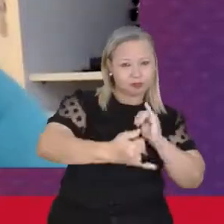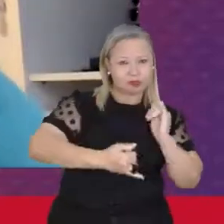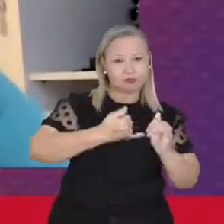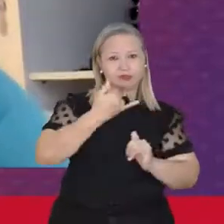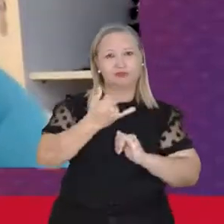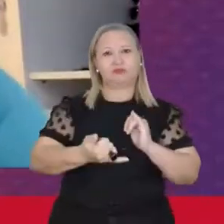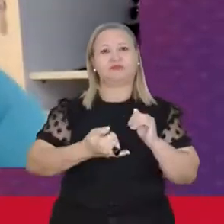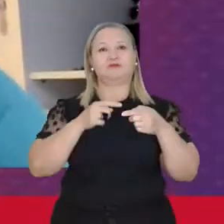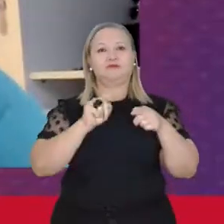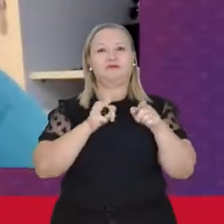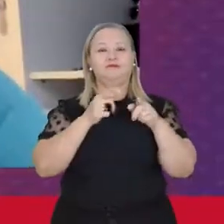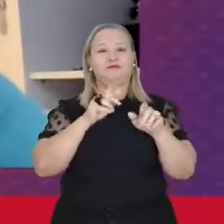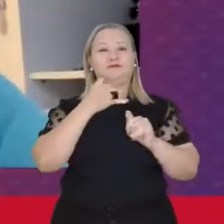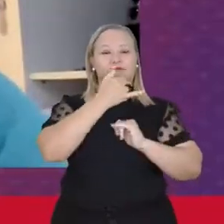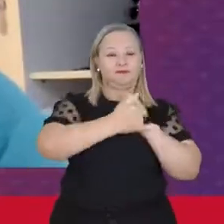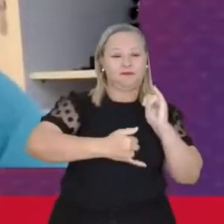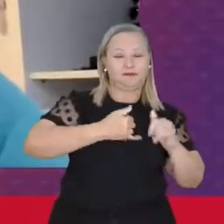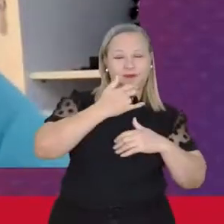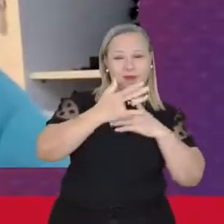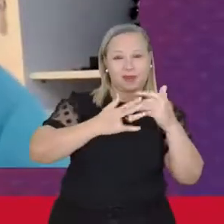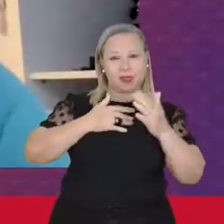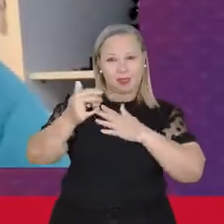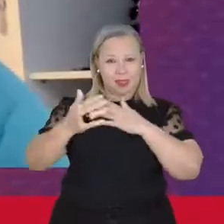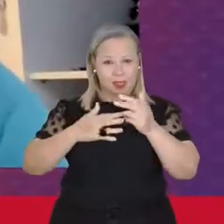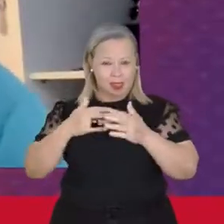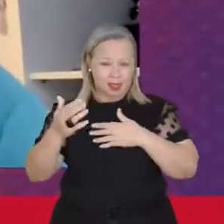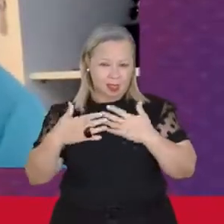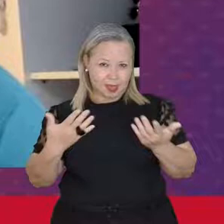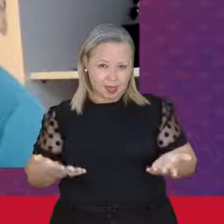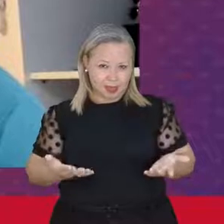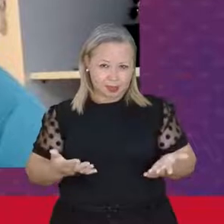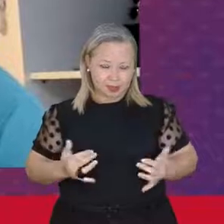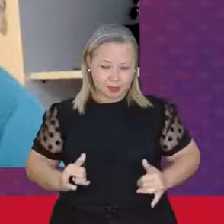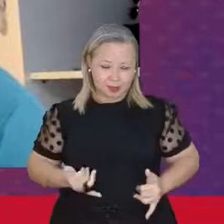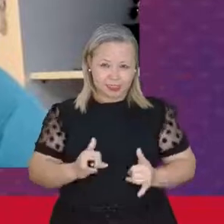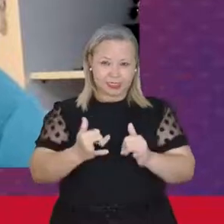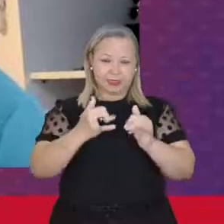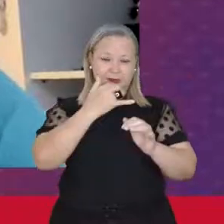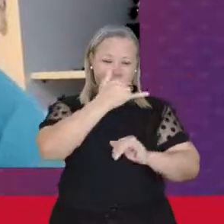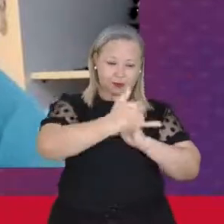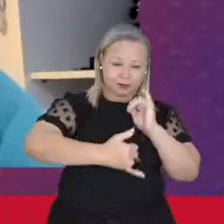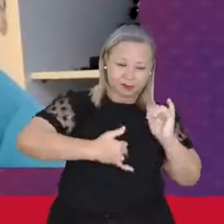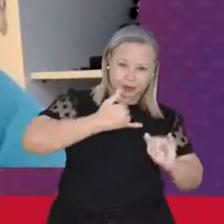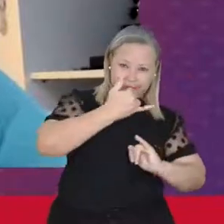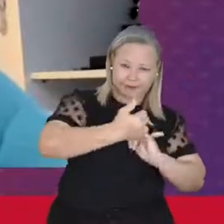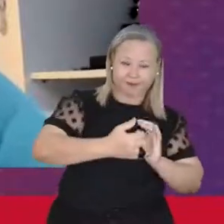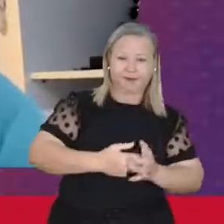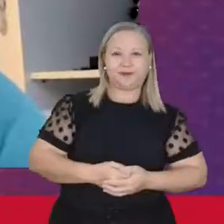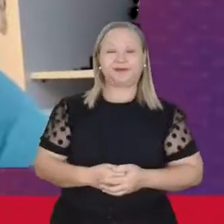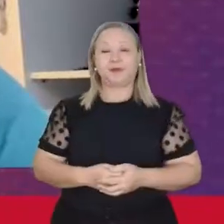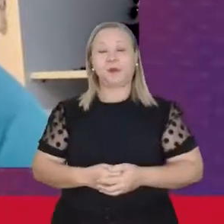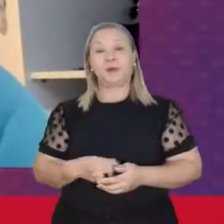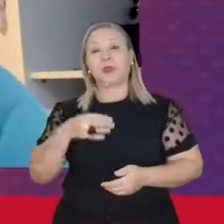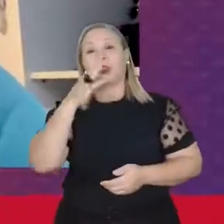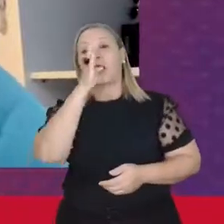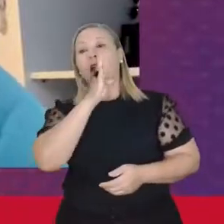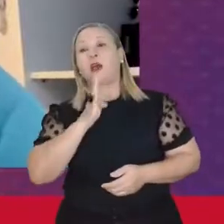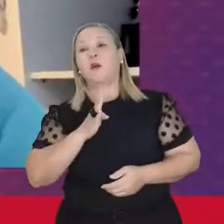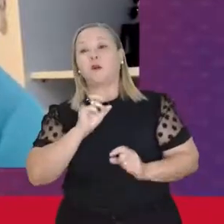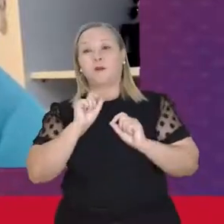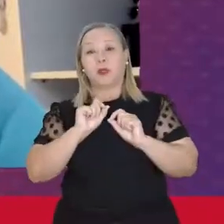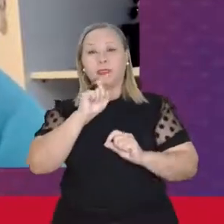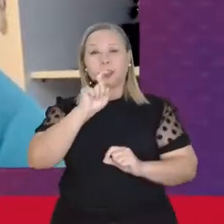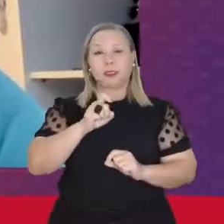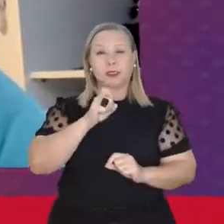atingido, né? Por esta ação aí da virtualidade. E o Brasil é